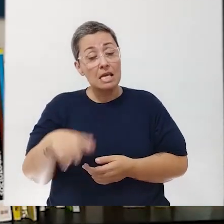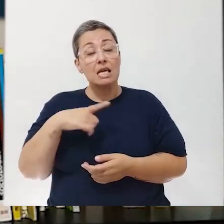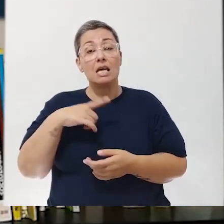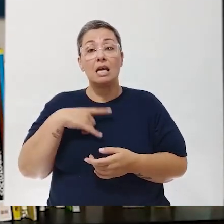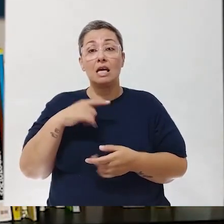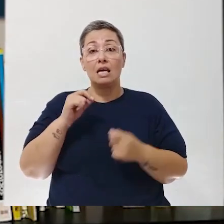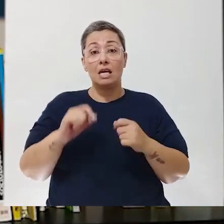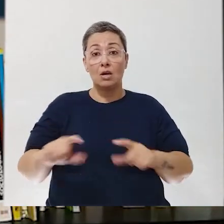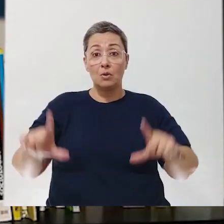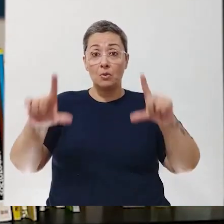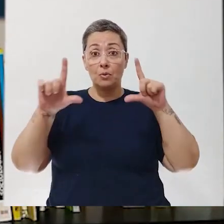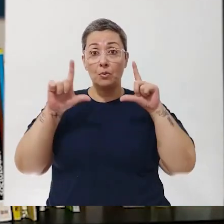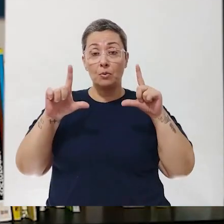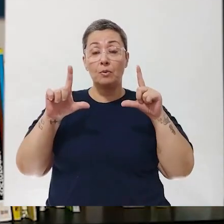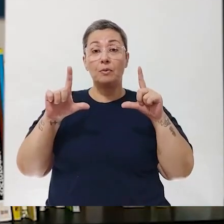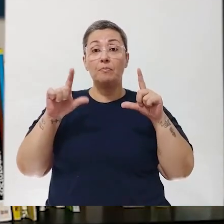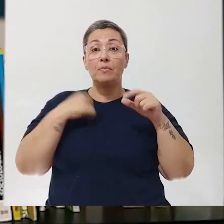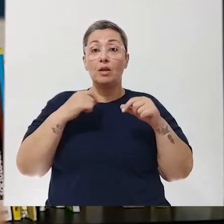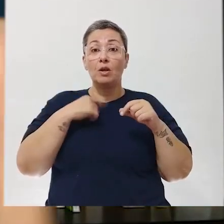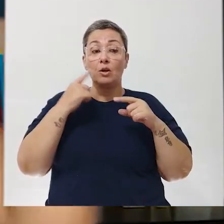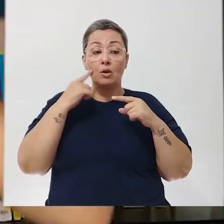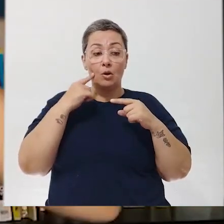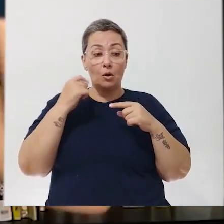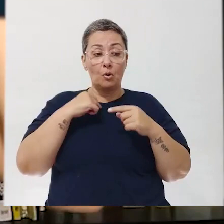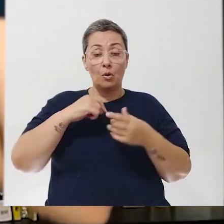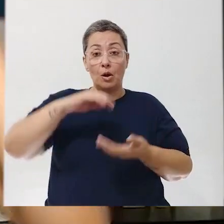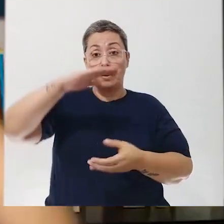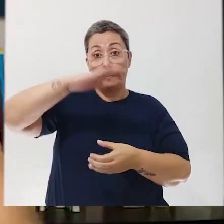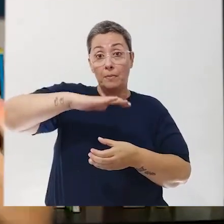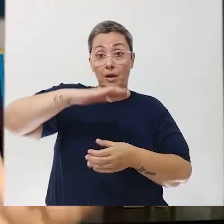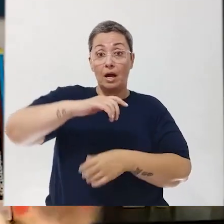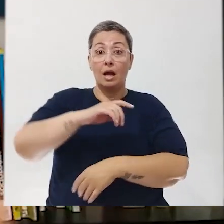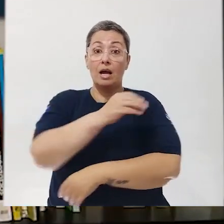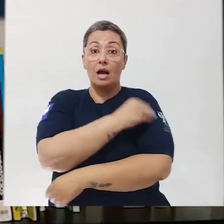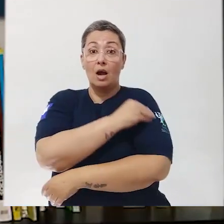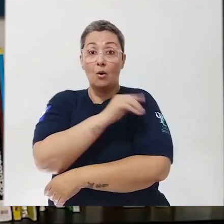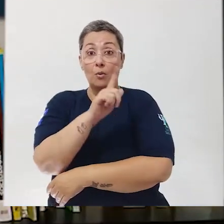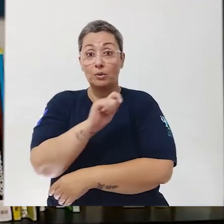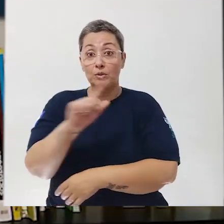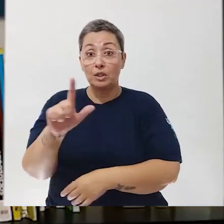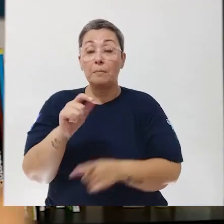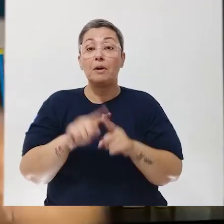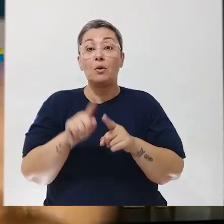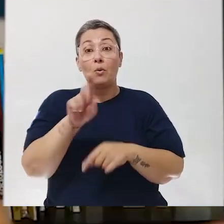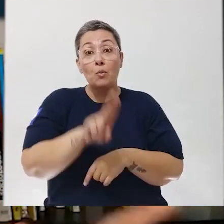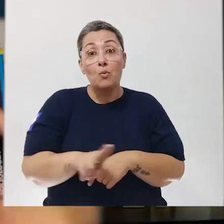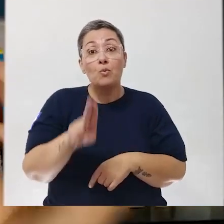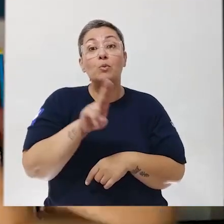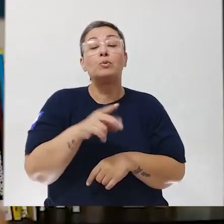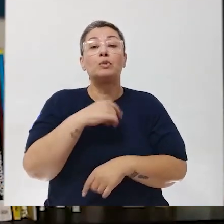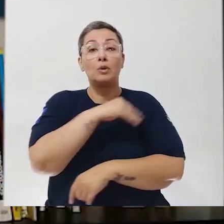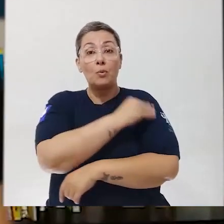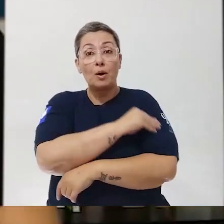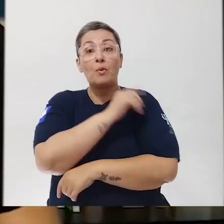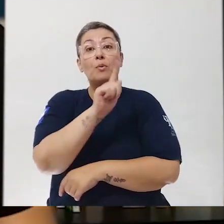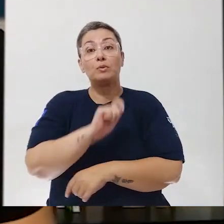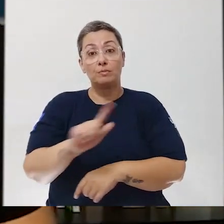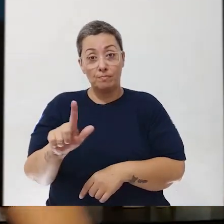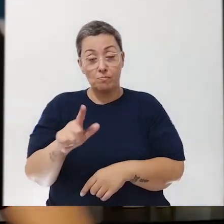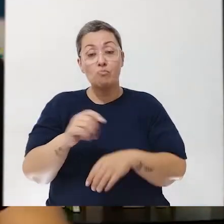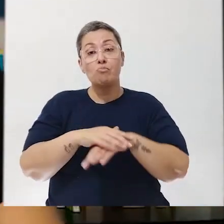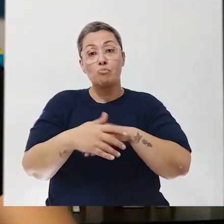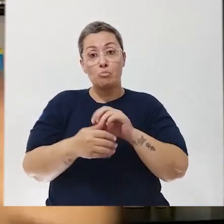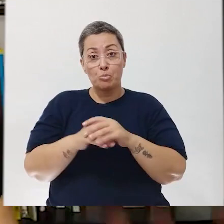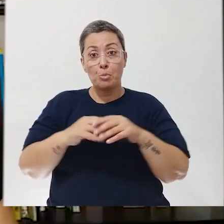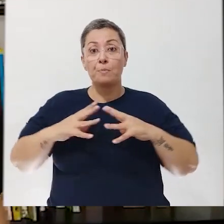Essa é a imagem de recipientes, né, de álcool gel. Então, que tá falando para fazer o uso do álcool gel,